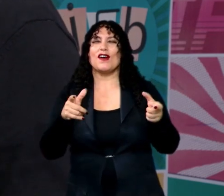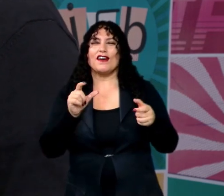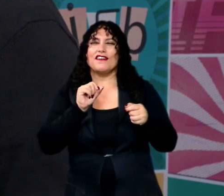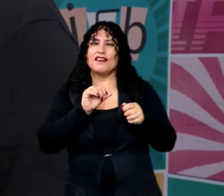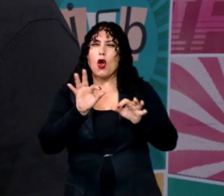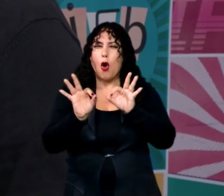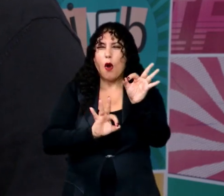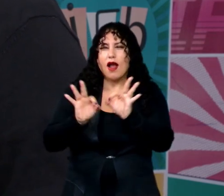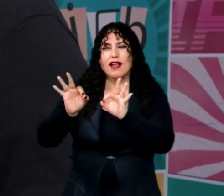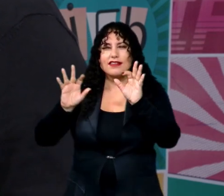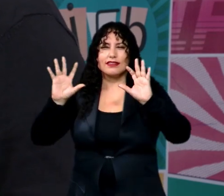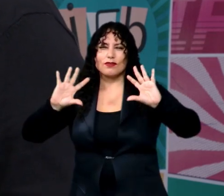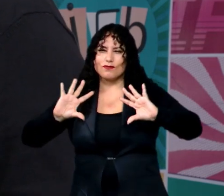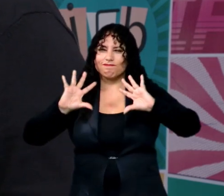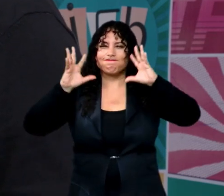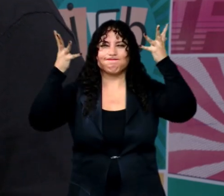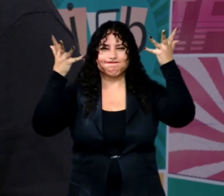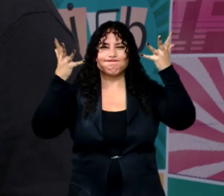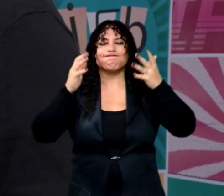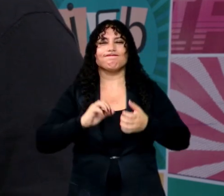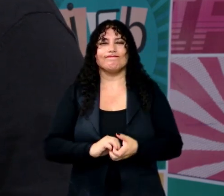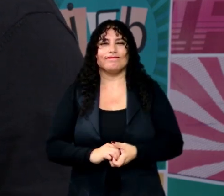desse evento.